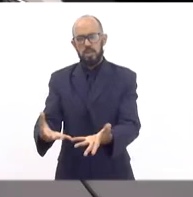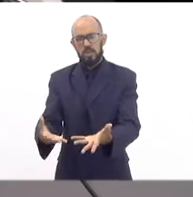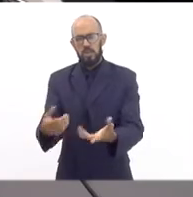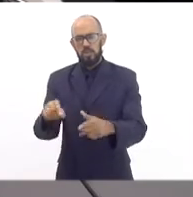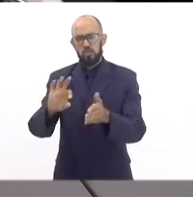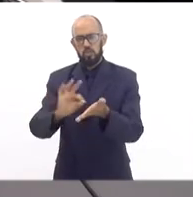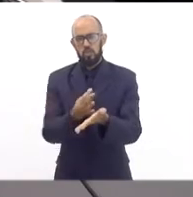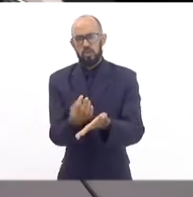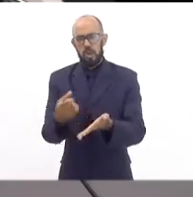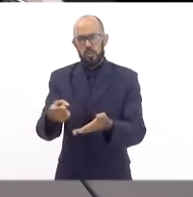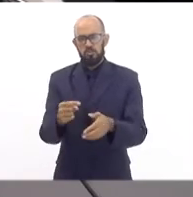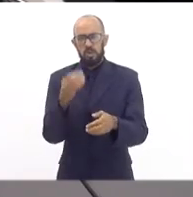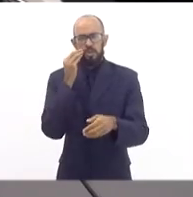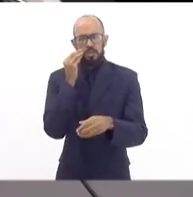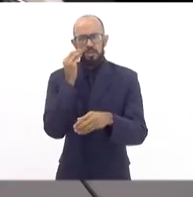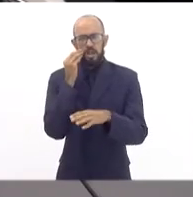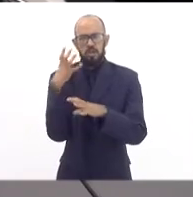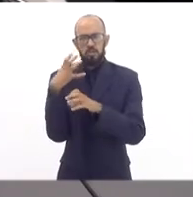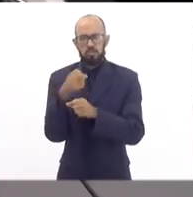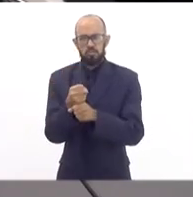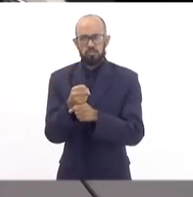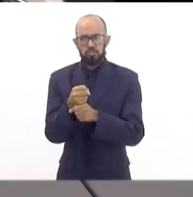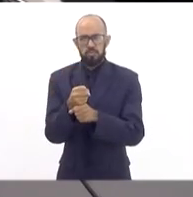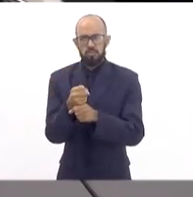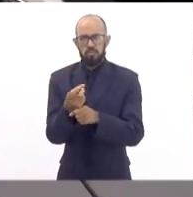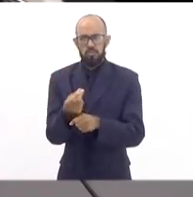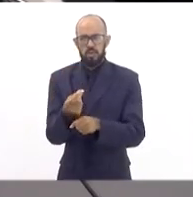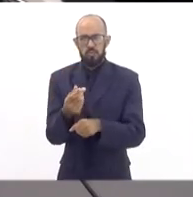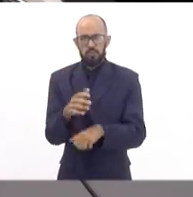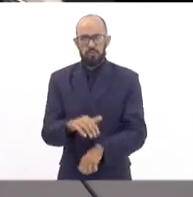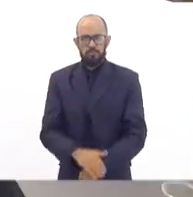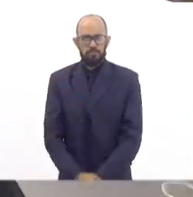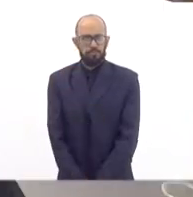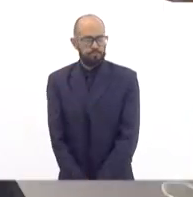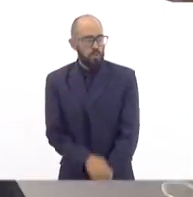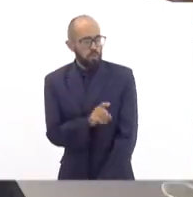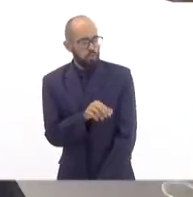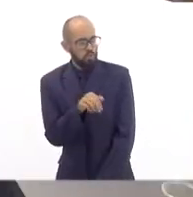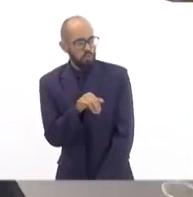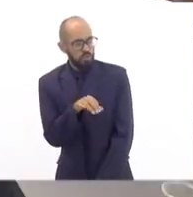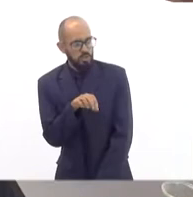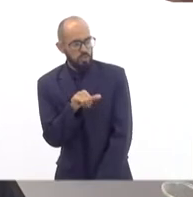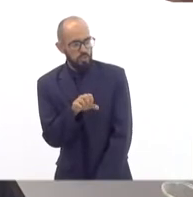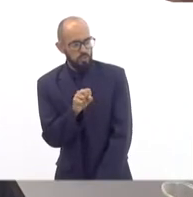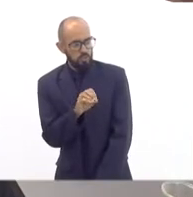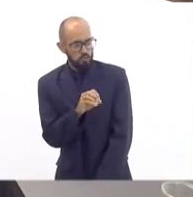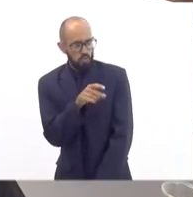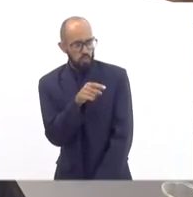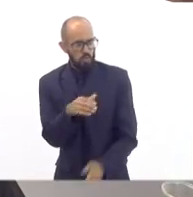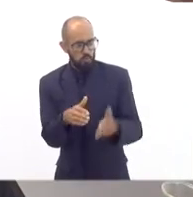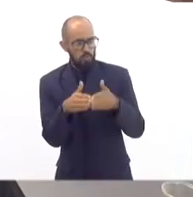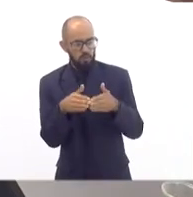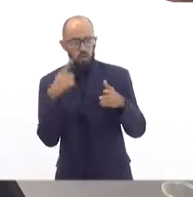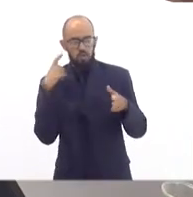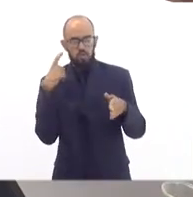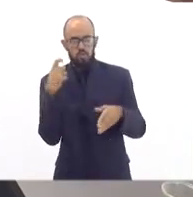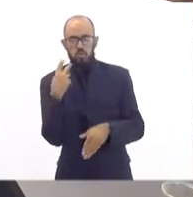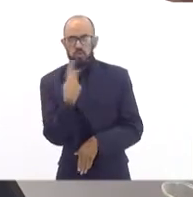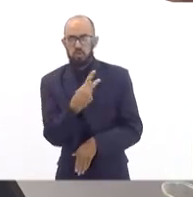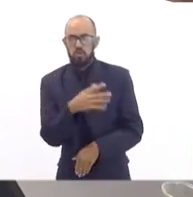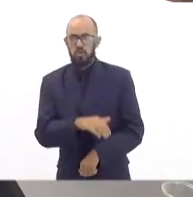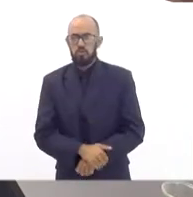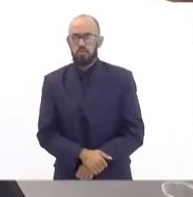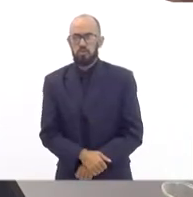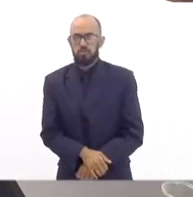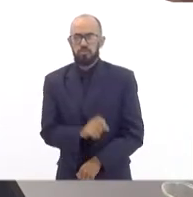e tentarem compor. Ô, Dionísio, por favor, corta seu som aí, Dionísio.